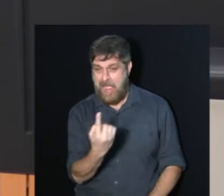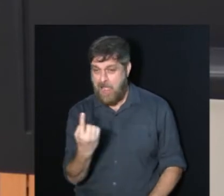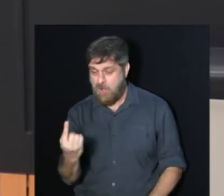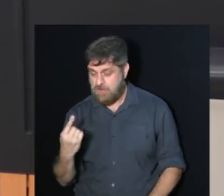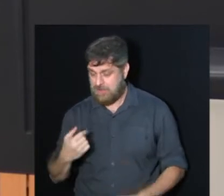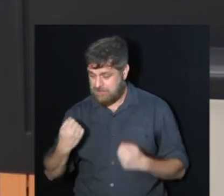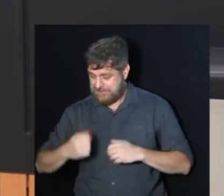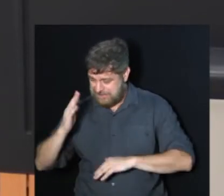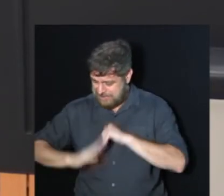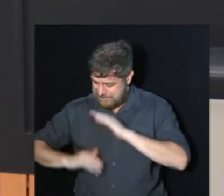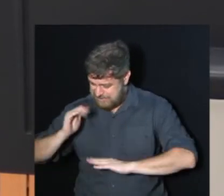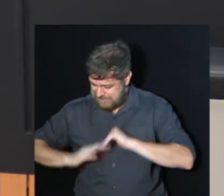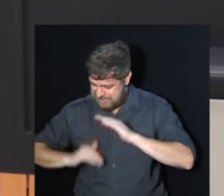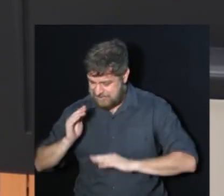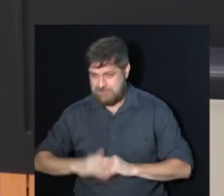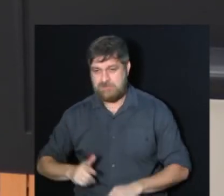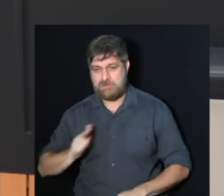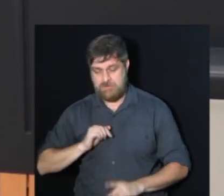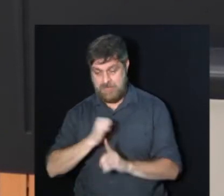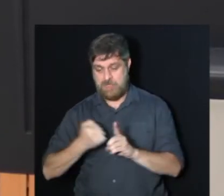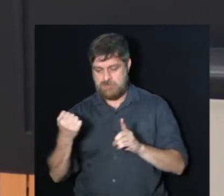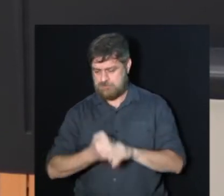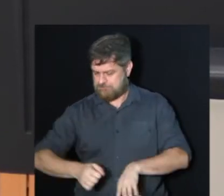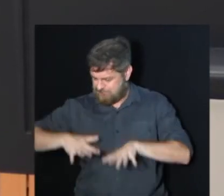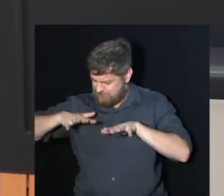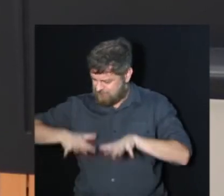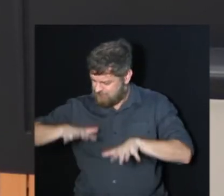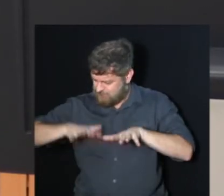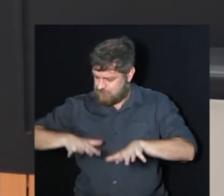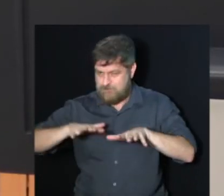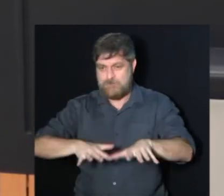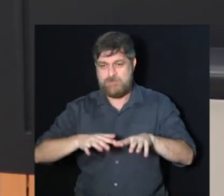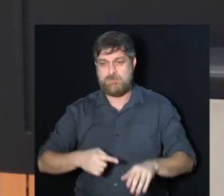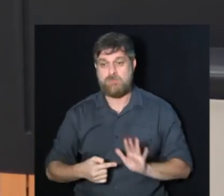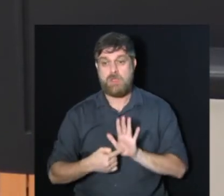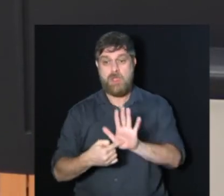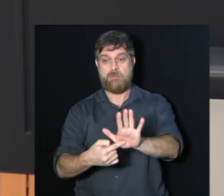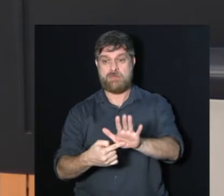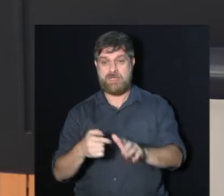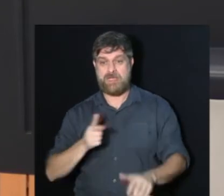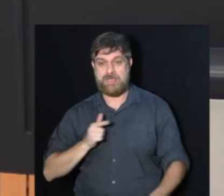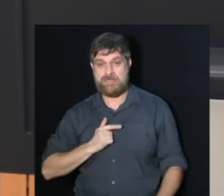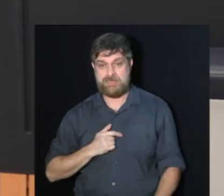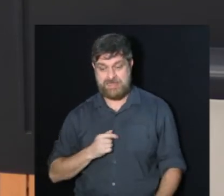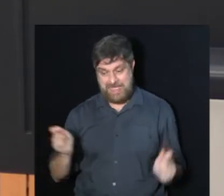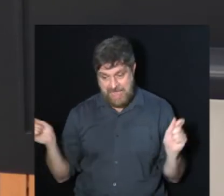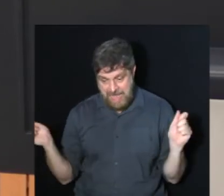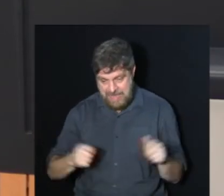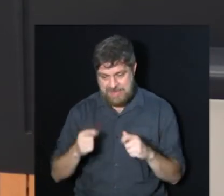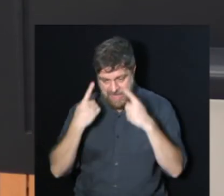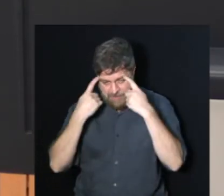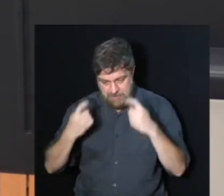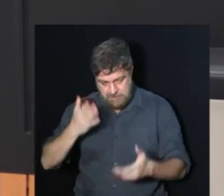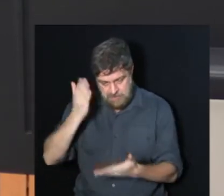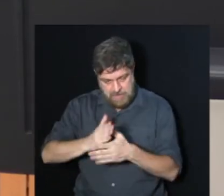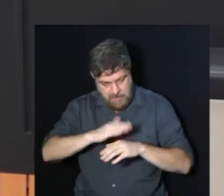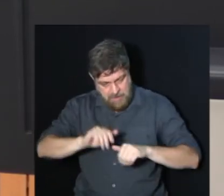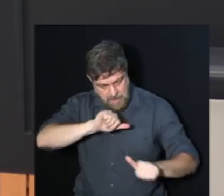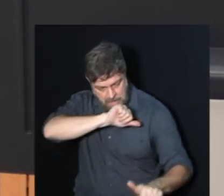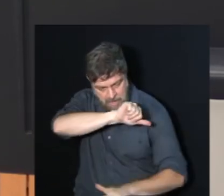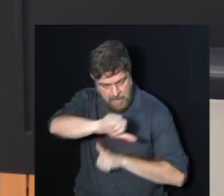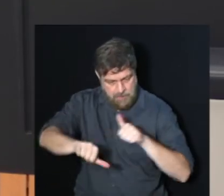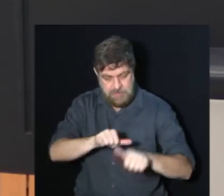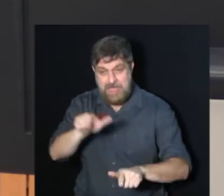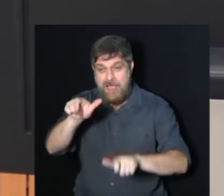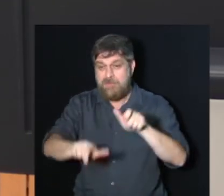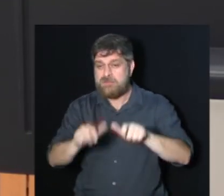mobilizar, mobilizar a sociedade, mostrar que é um caminho a ser revertido, mostrar às pessoas o